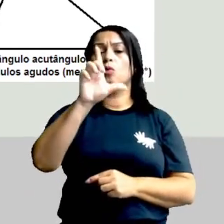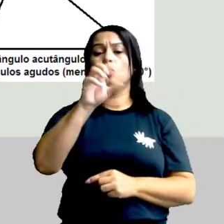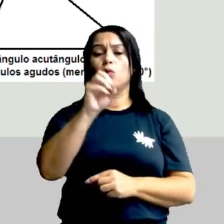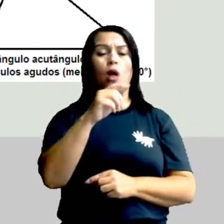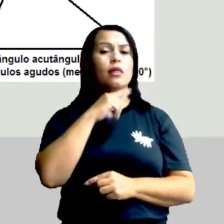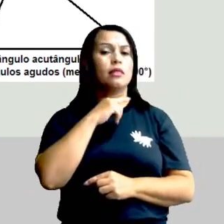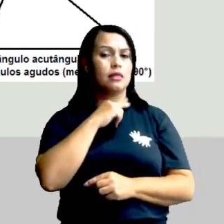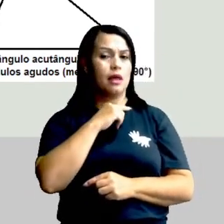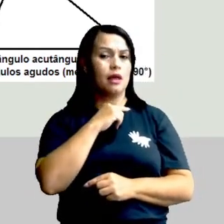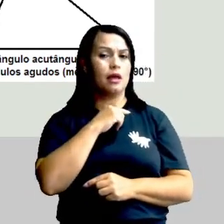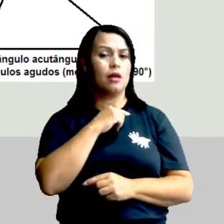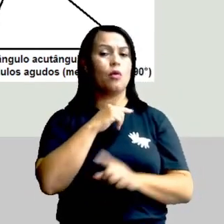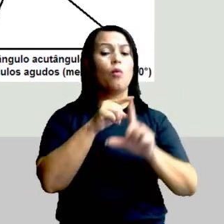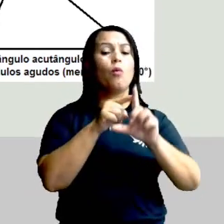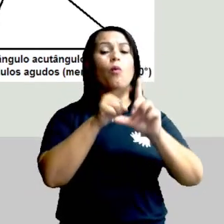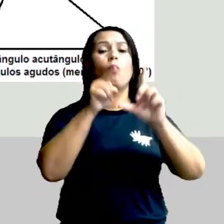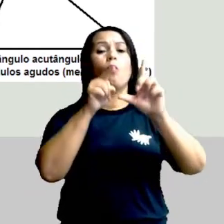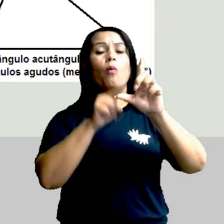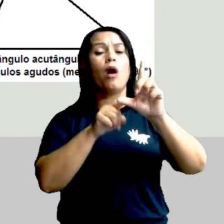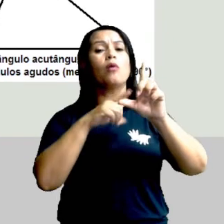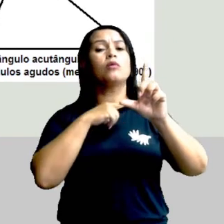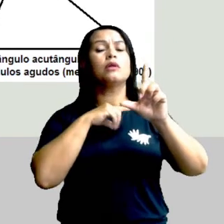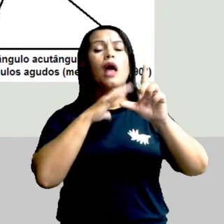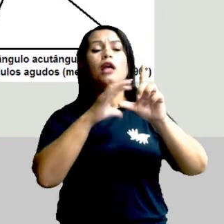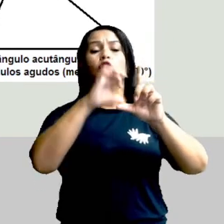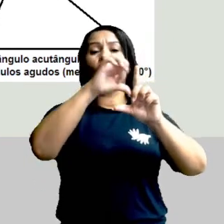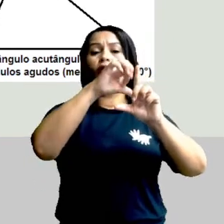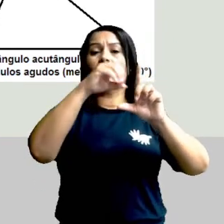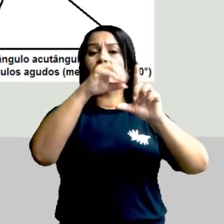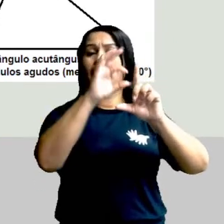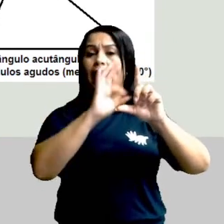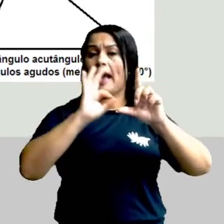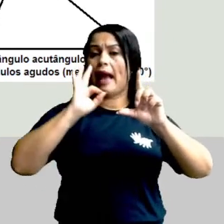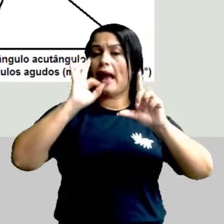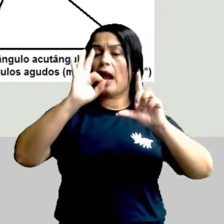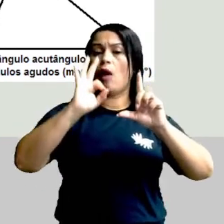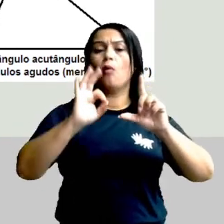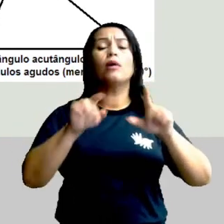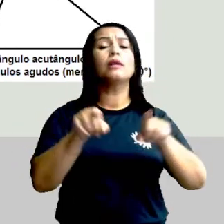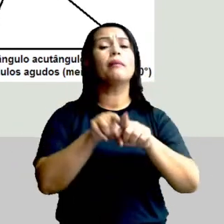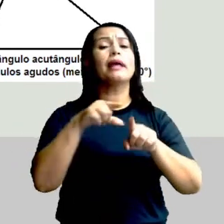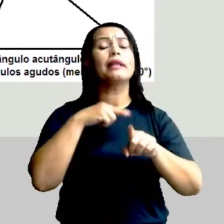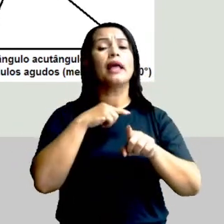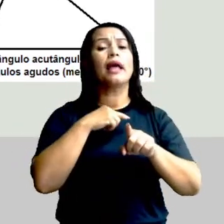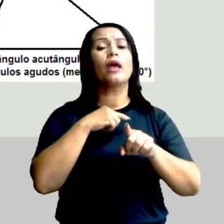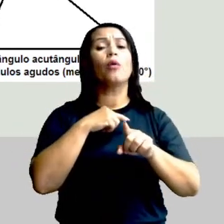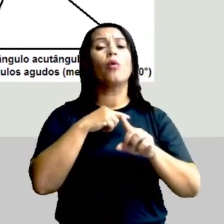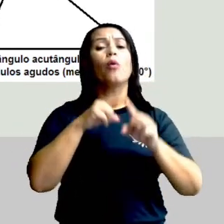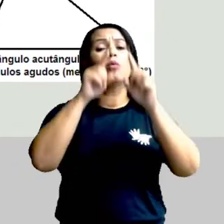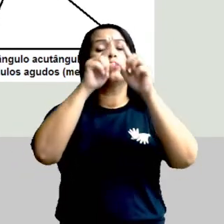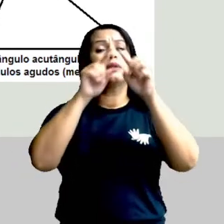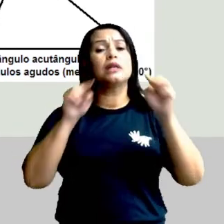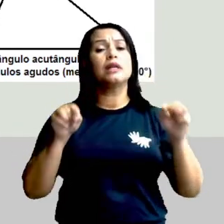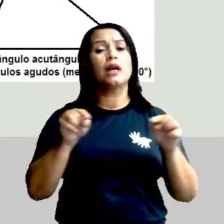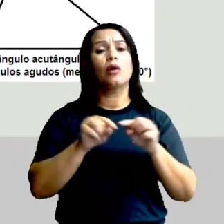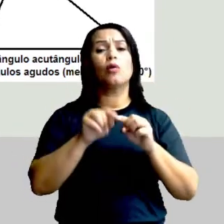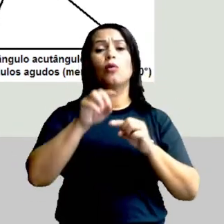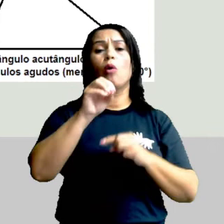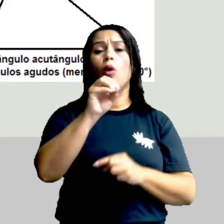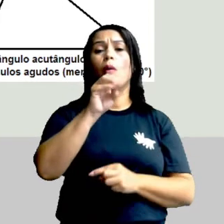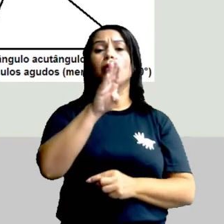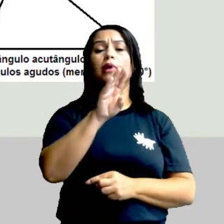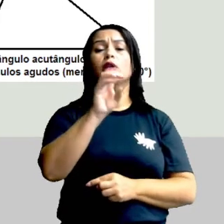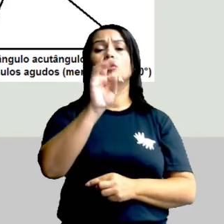reto Ou seja aquele meu ângulo que tem exatamente 90 graus o meu triângulo obtusângulo